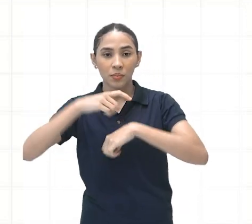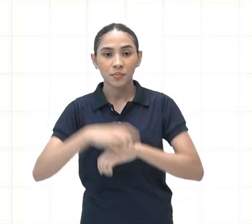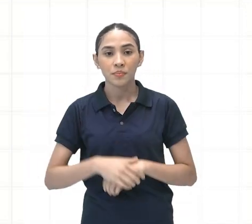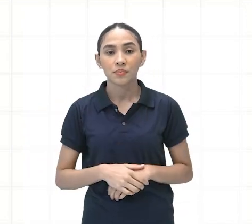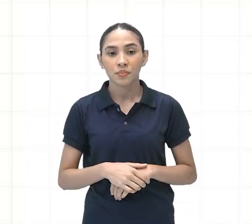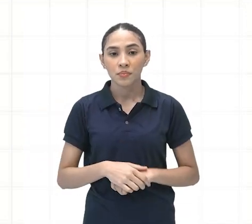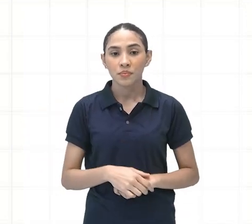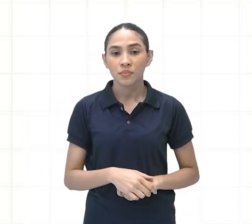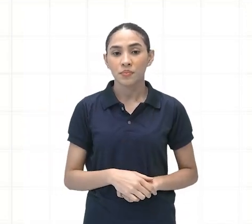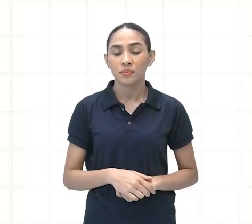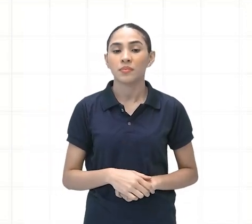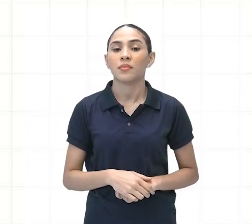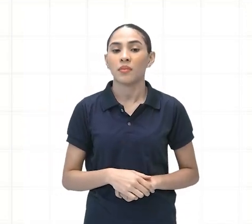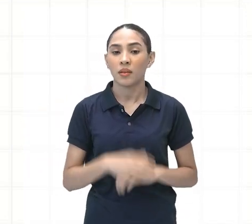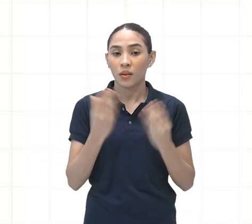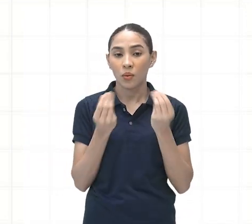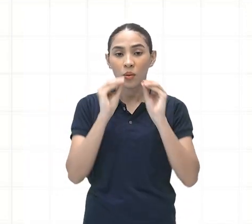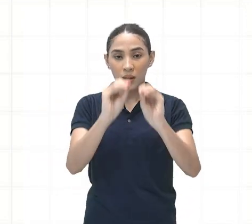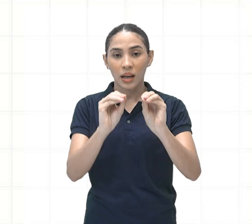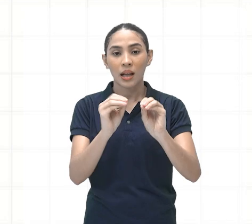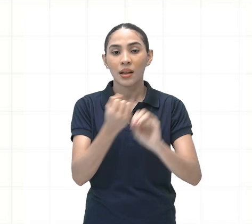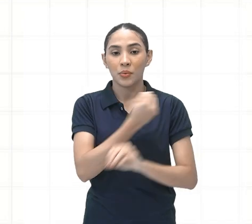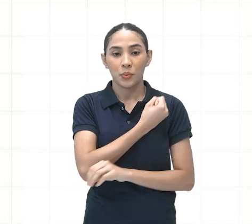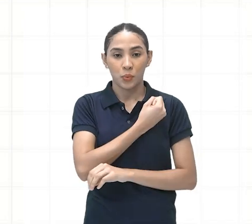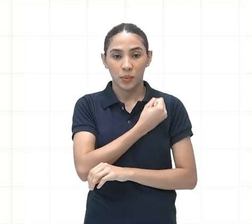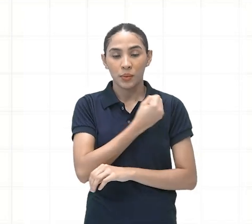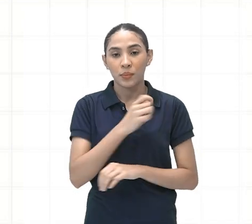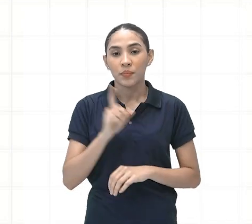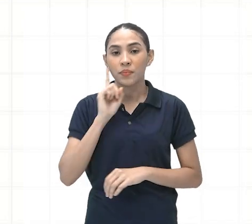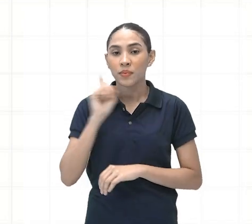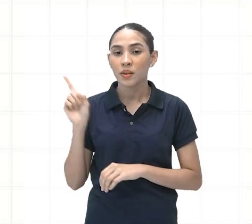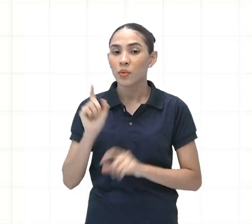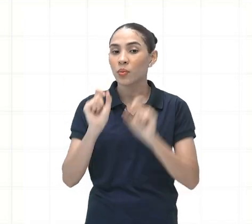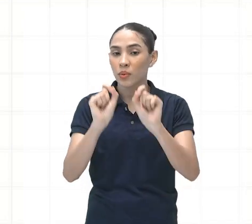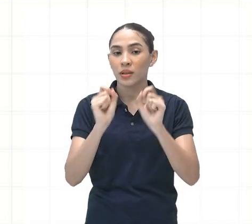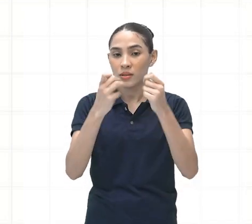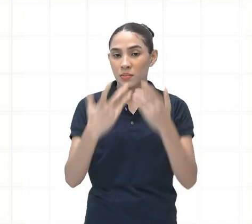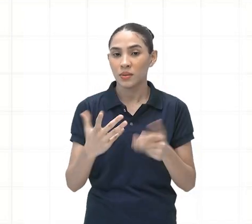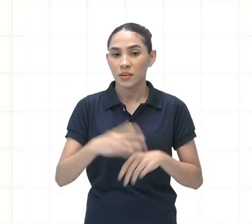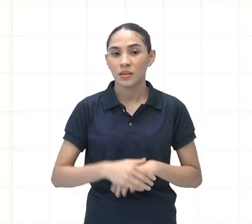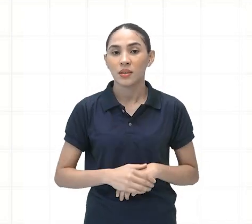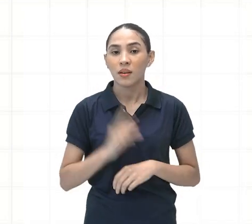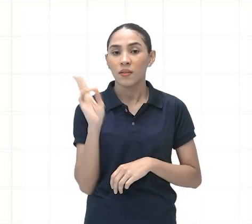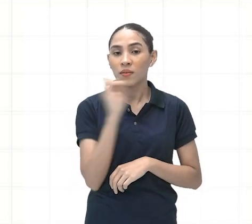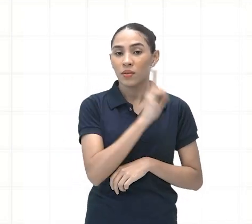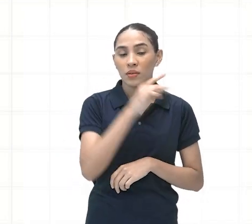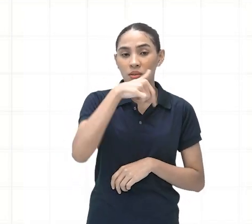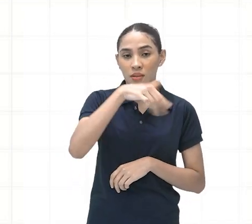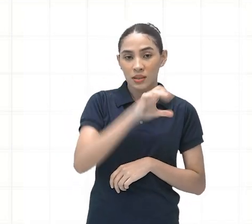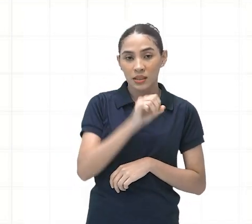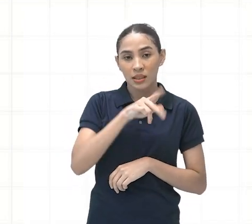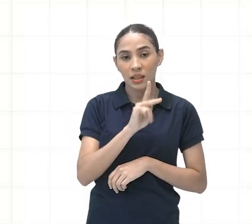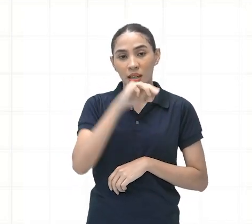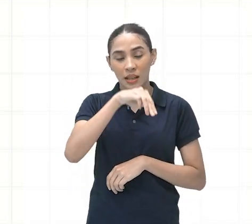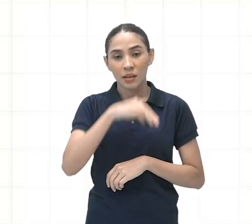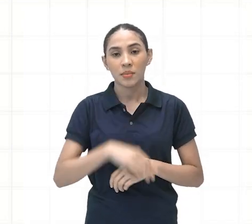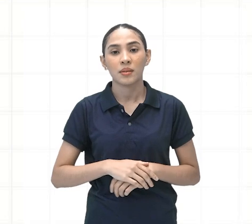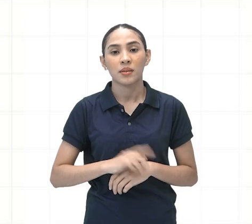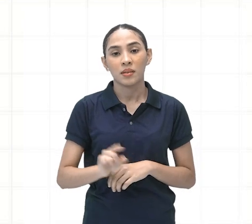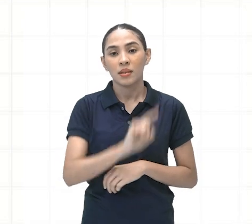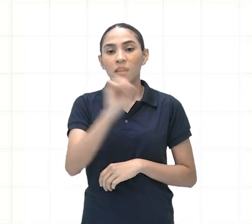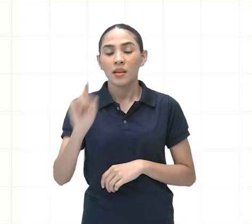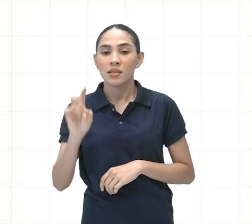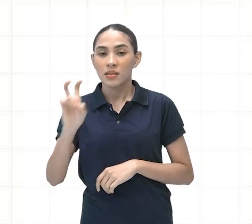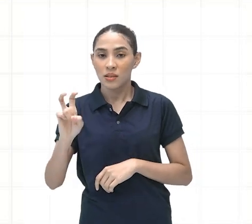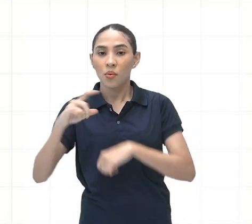tempo. Vamos colocar os valores. Então, o que ele diz? Com uma velocidade de 70 km por hora, ele